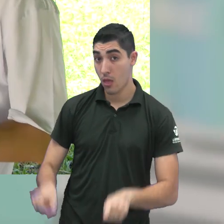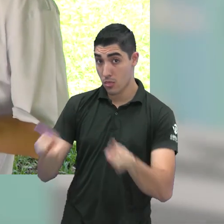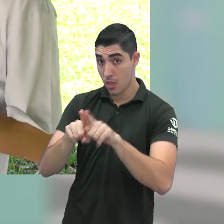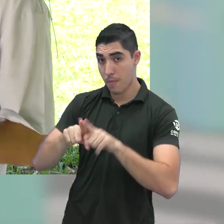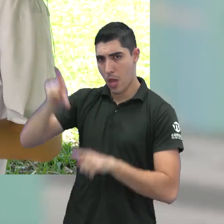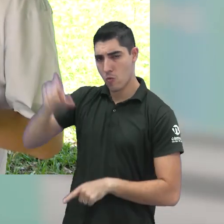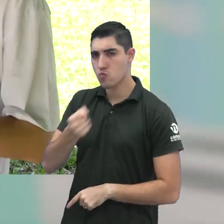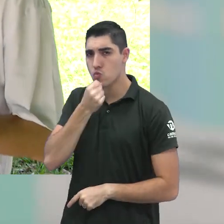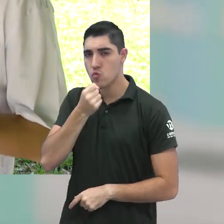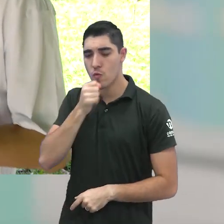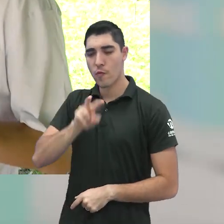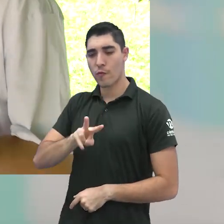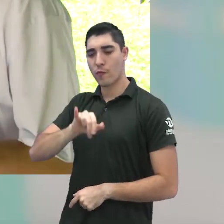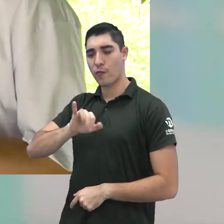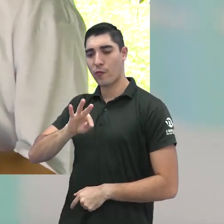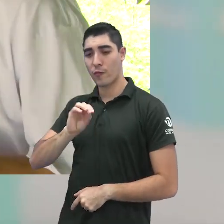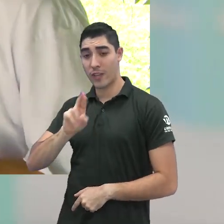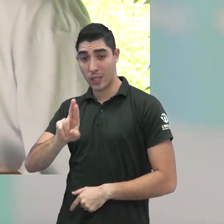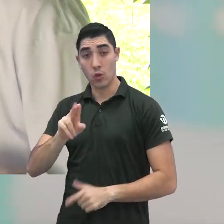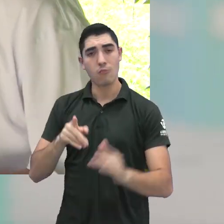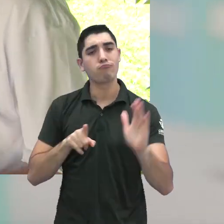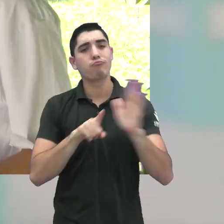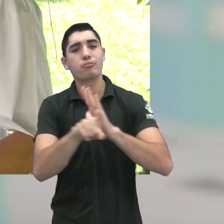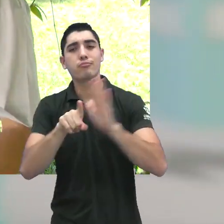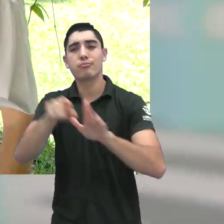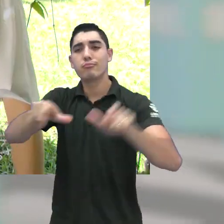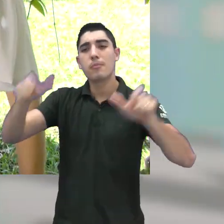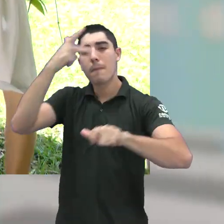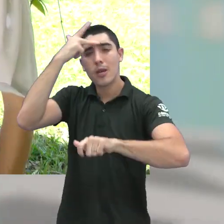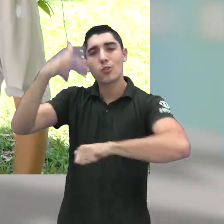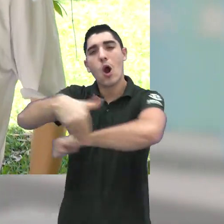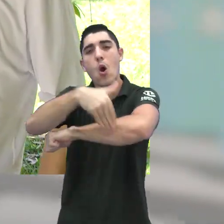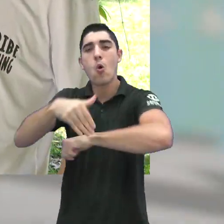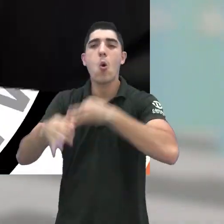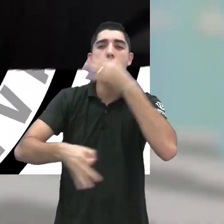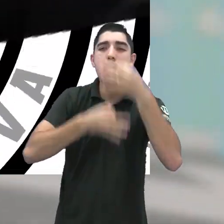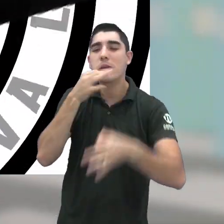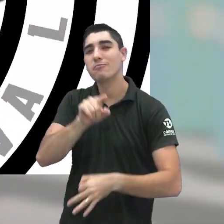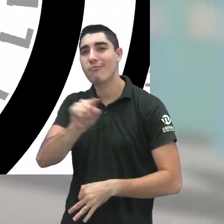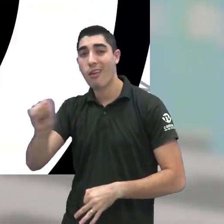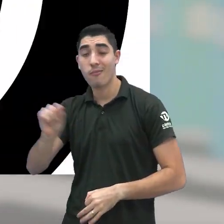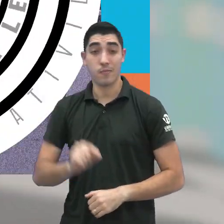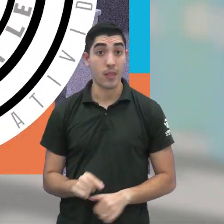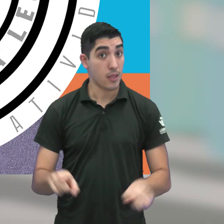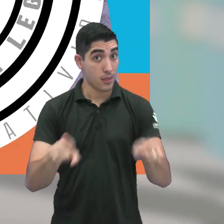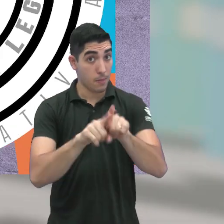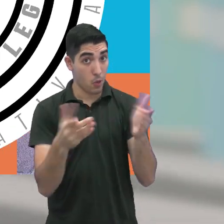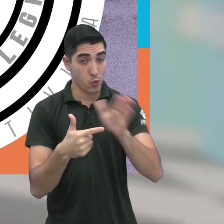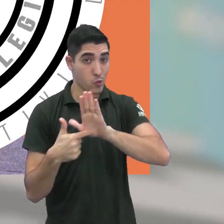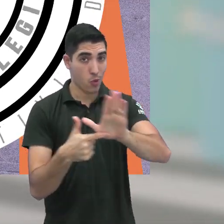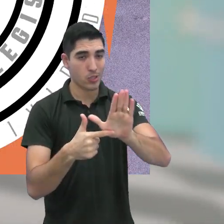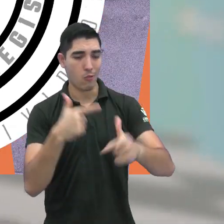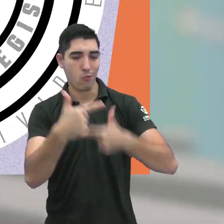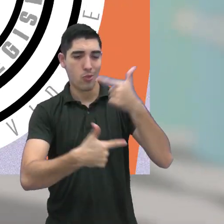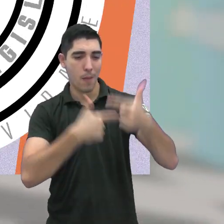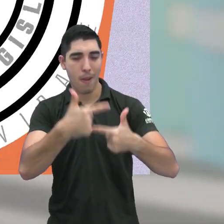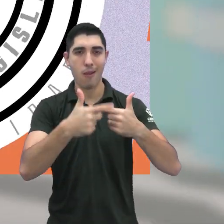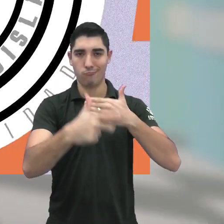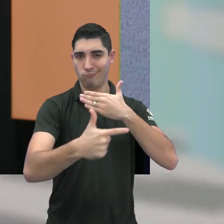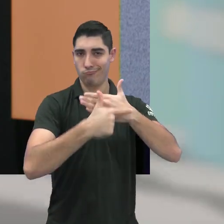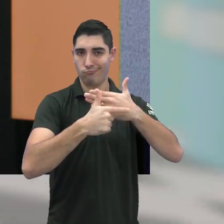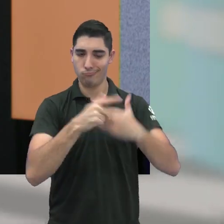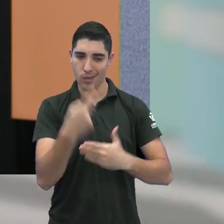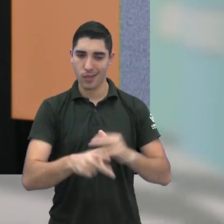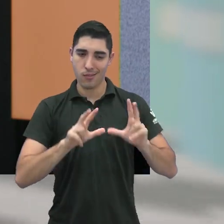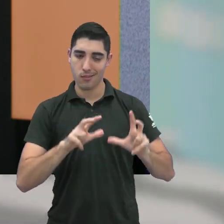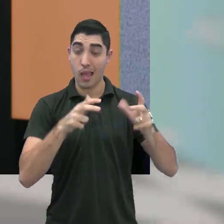de São José para descobrir como foi o caminho profissional de alguns dos moradores da cidade. E ainda o quadro Atividade Legislativa,